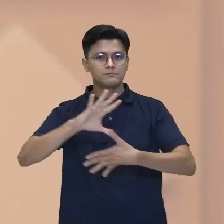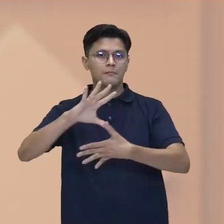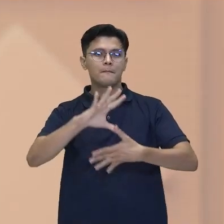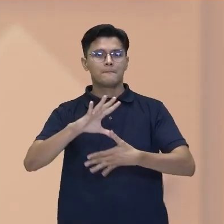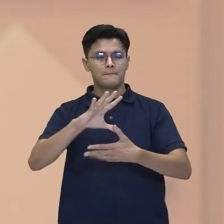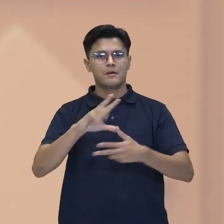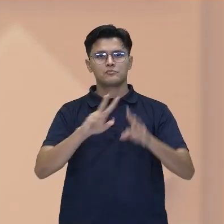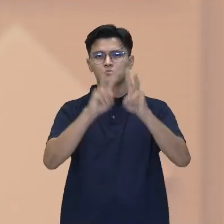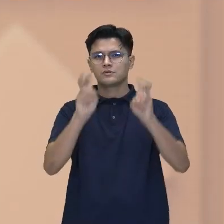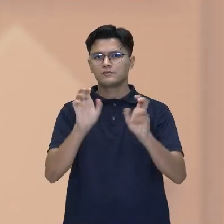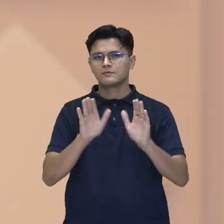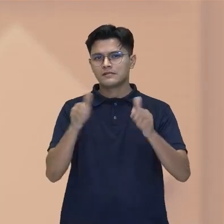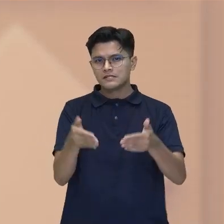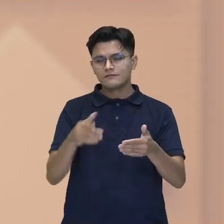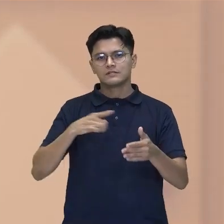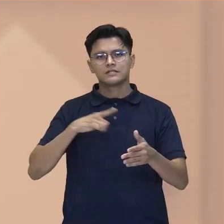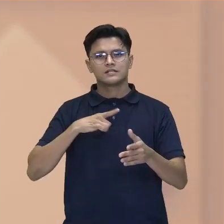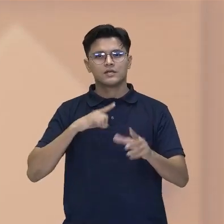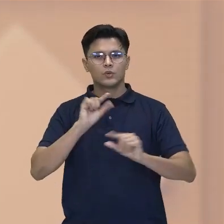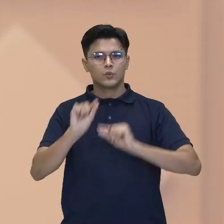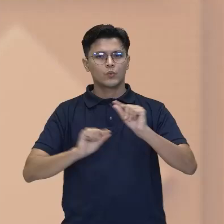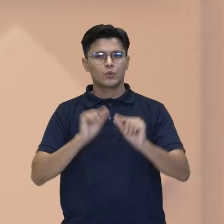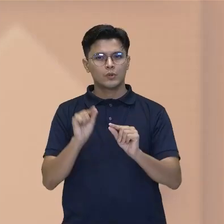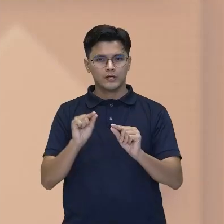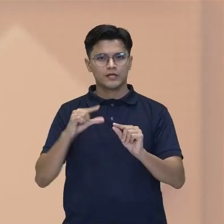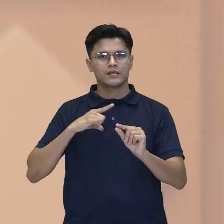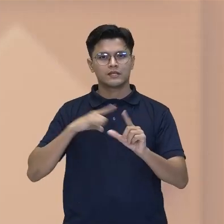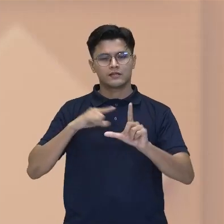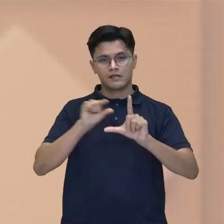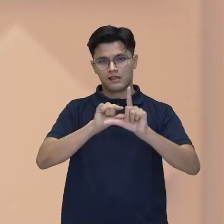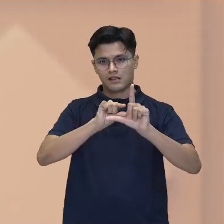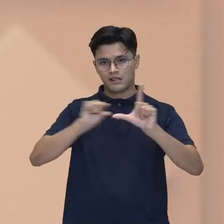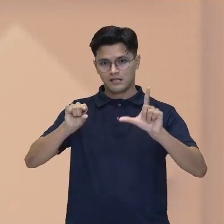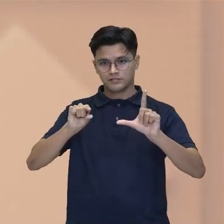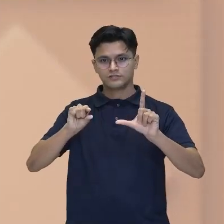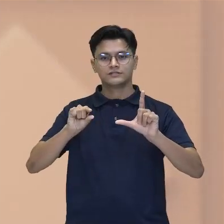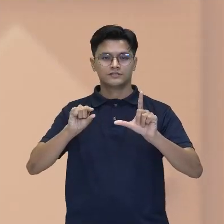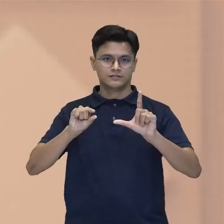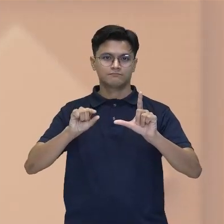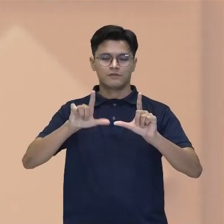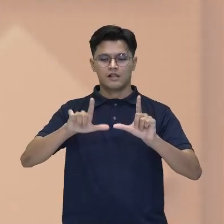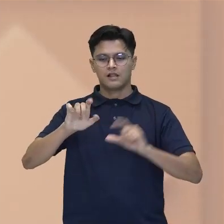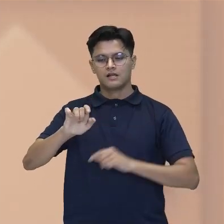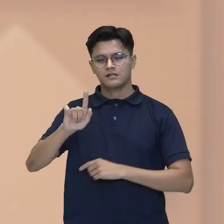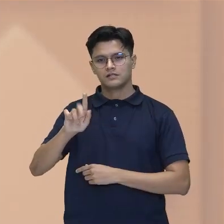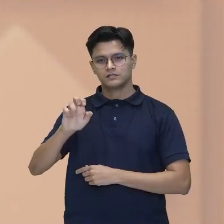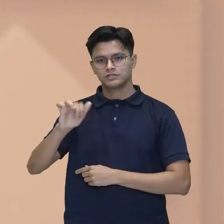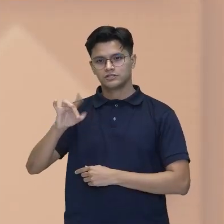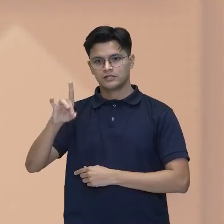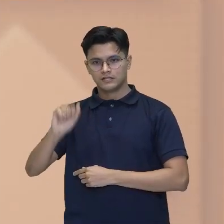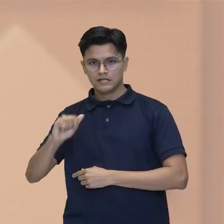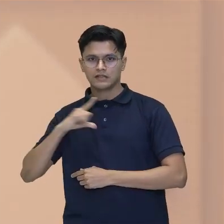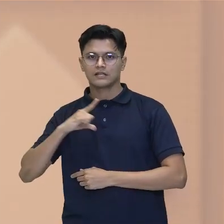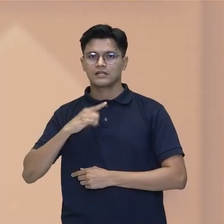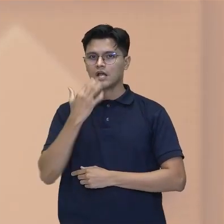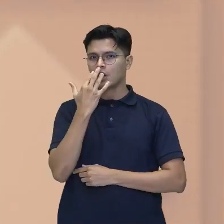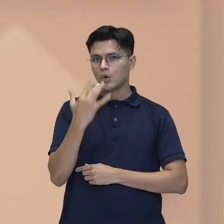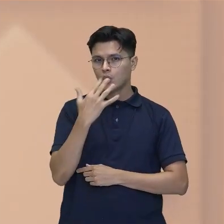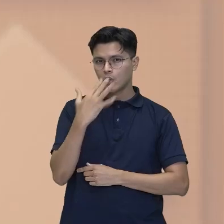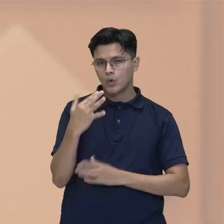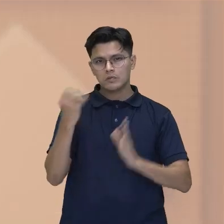temáticos, eles vêm acompanhados de uma legenda, né, que trazem ali cores e